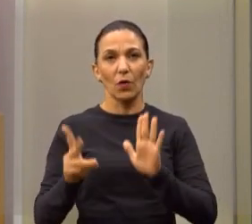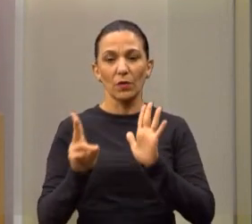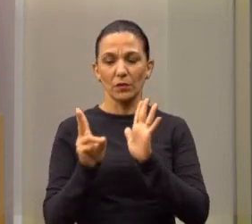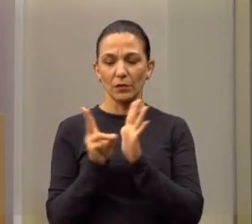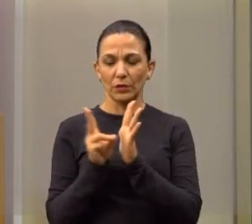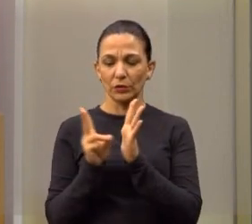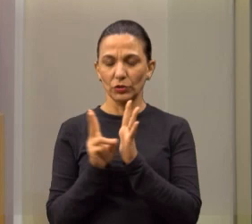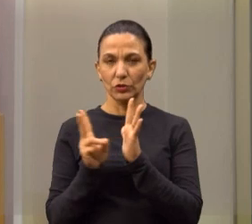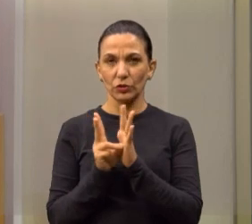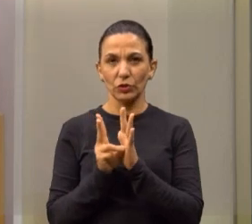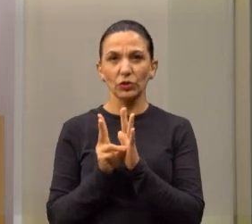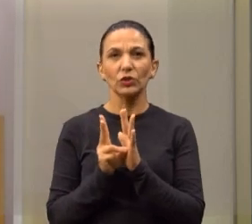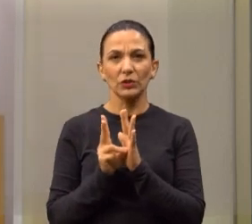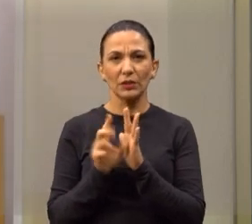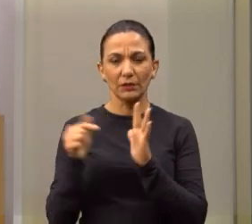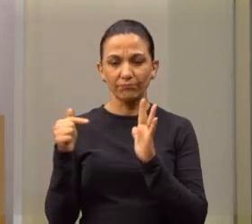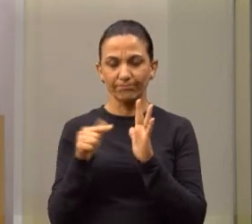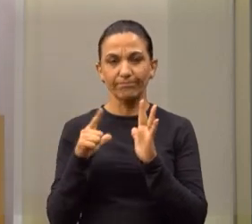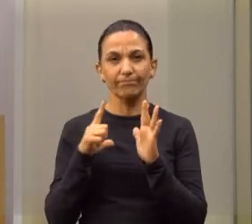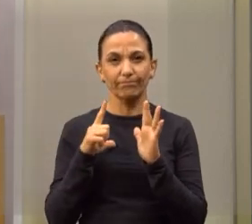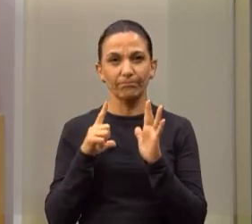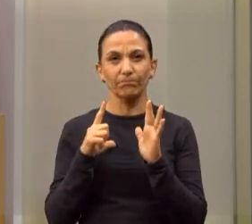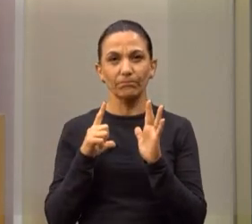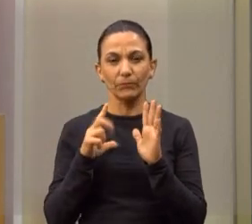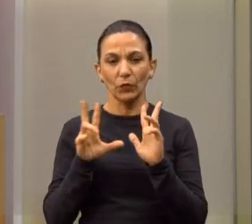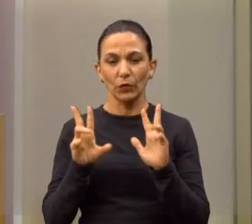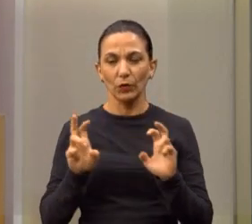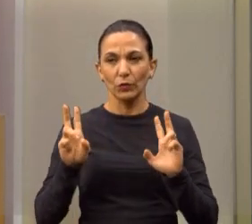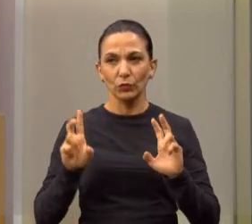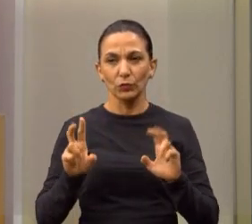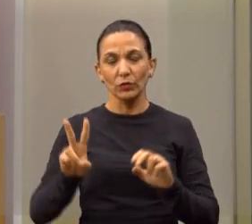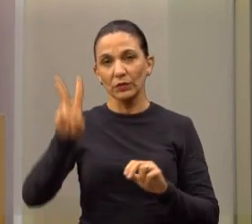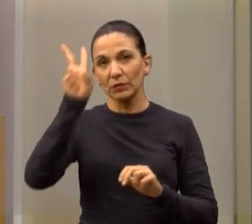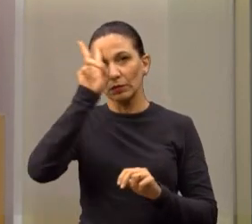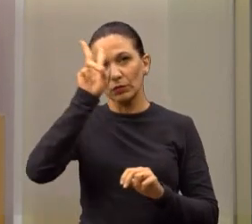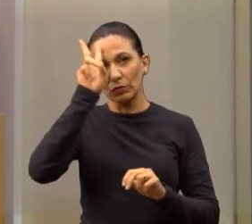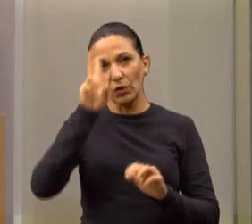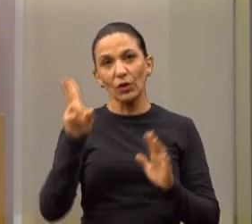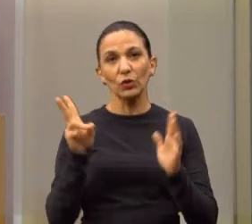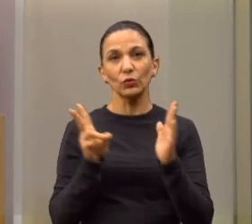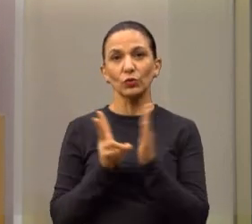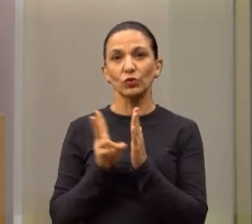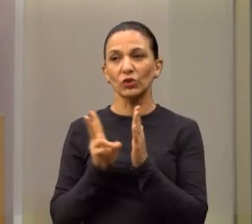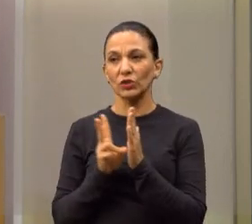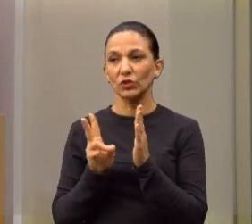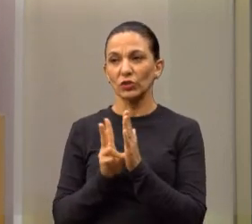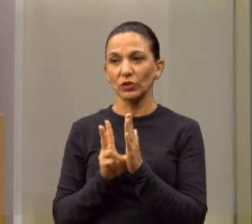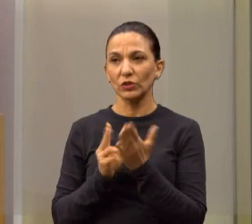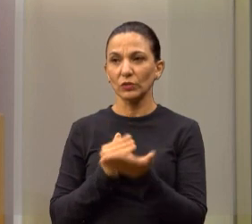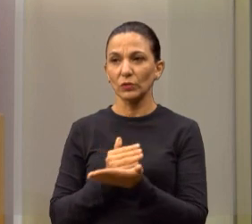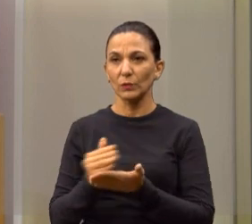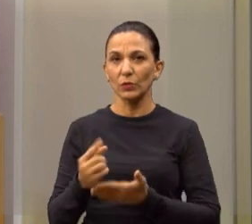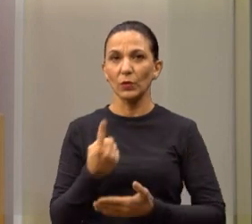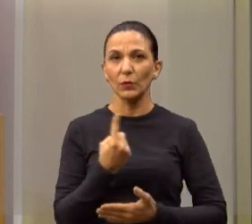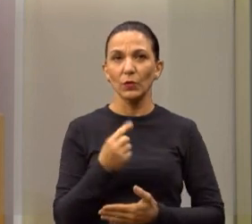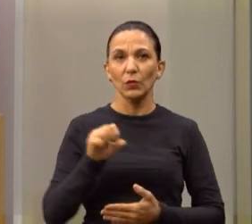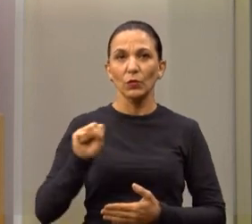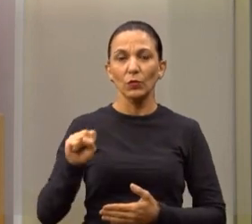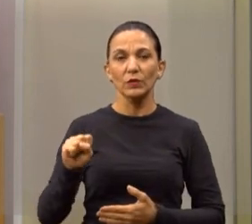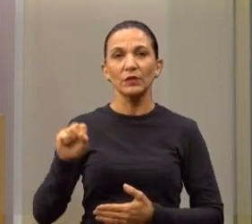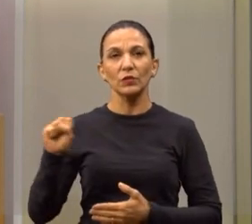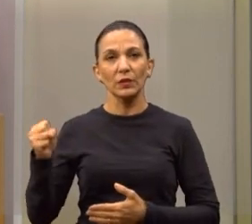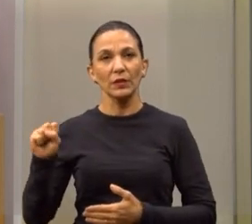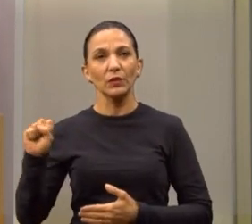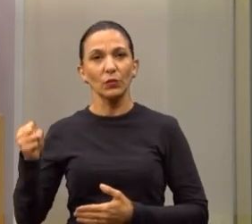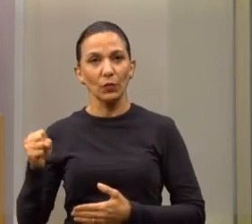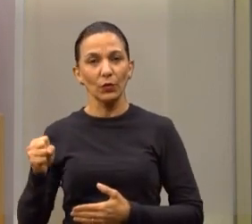não querendo romantizar, nós precisamos entender que a história indígena não começou em 1988, com a redemocratização